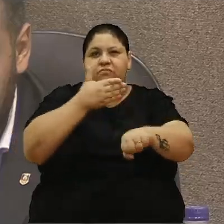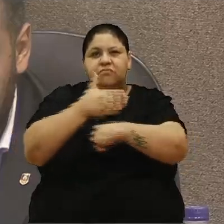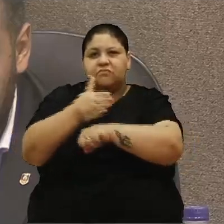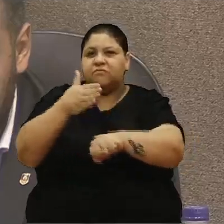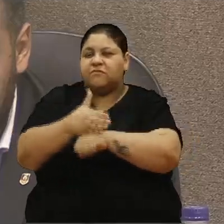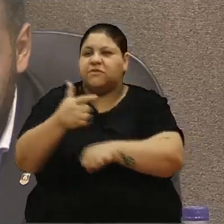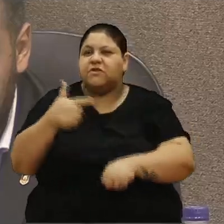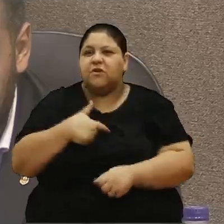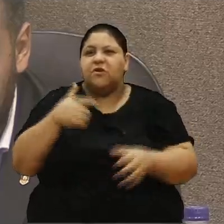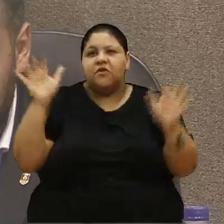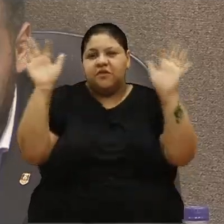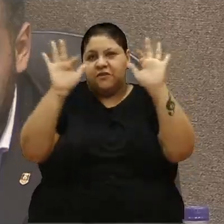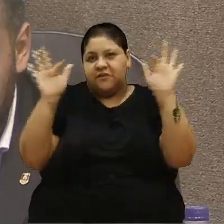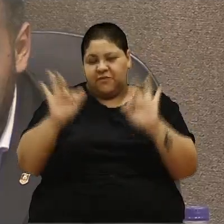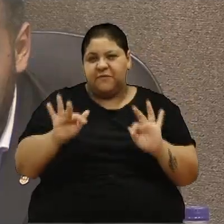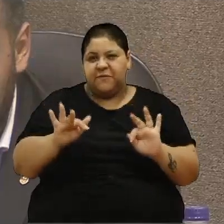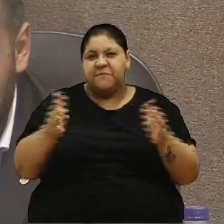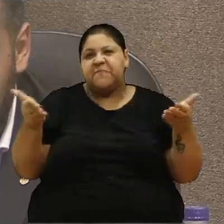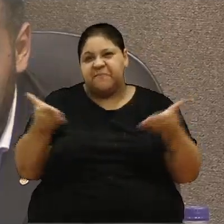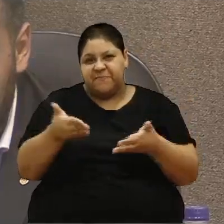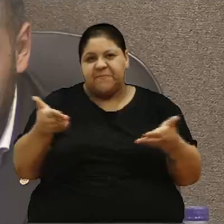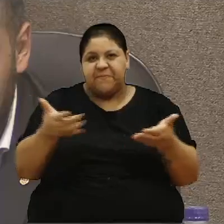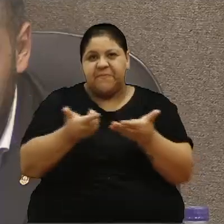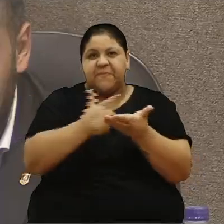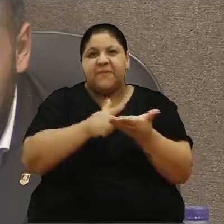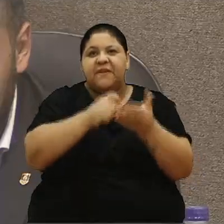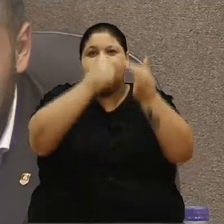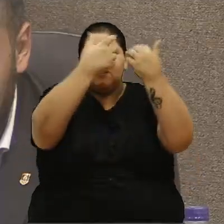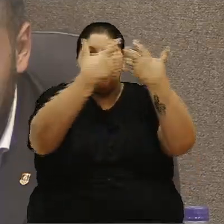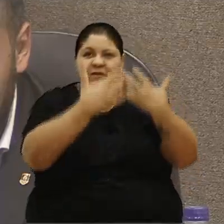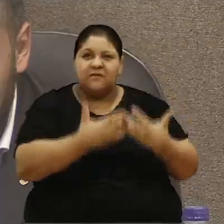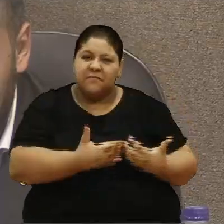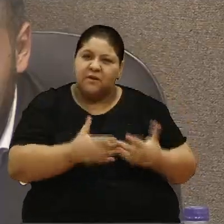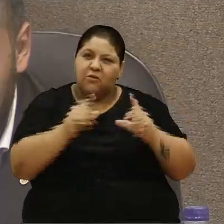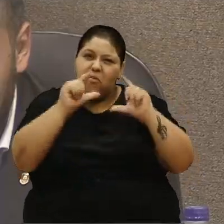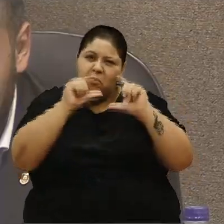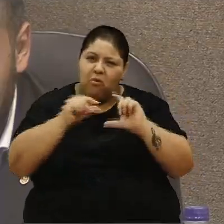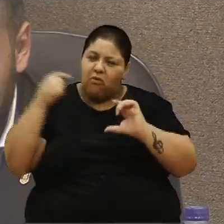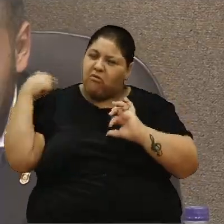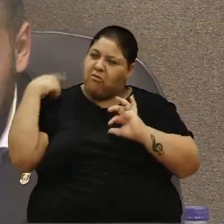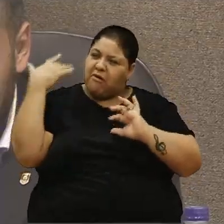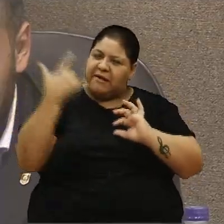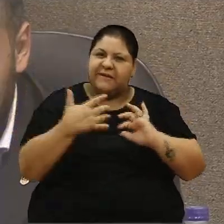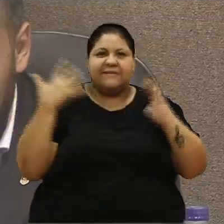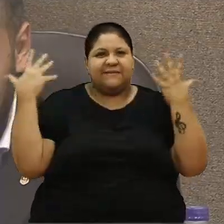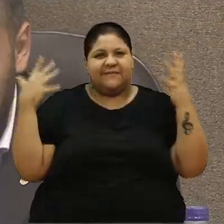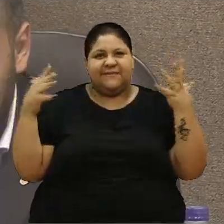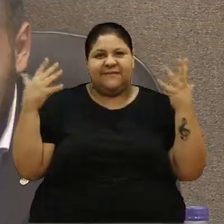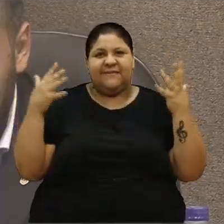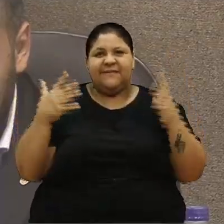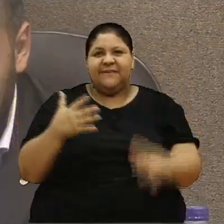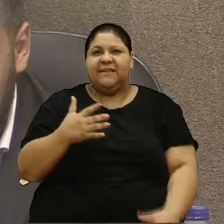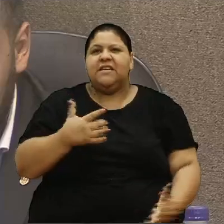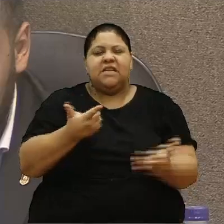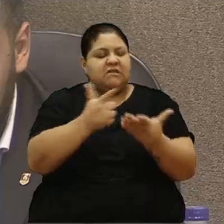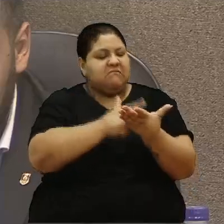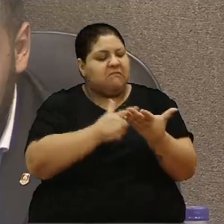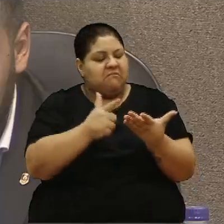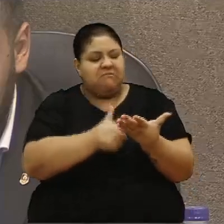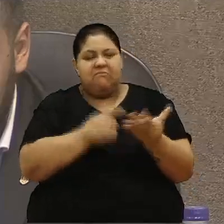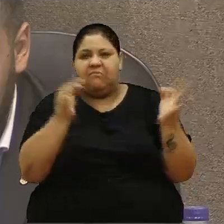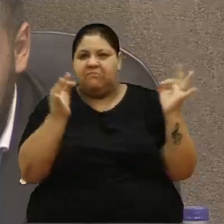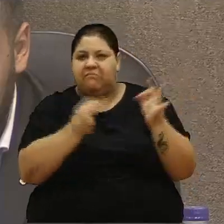tenho a alegria de estar aqui nesse livro, contando também um pouco da trajetória. Parabéns. Que obra, que